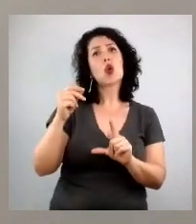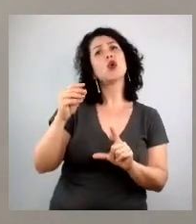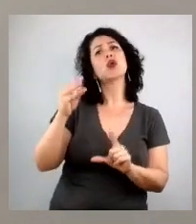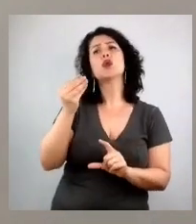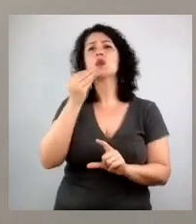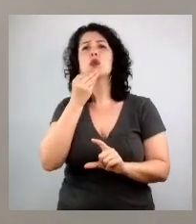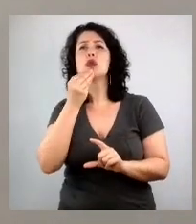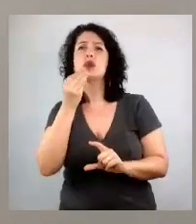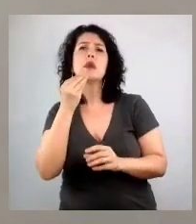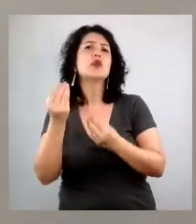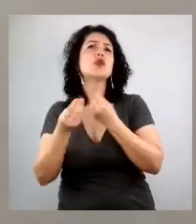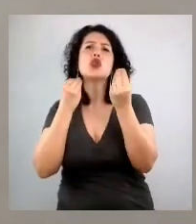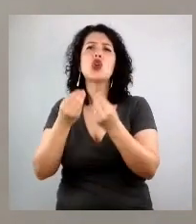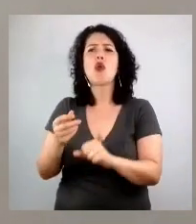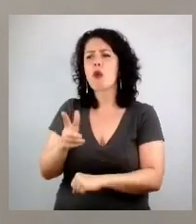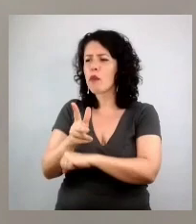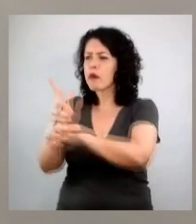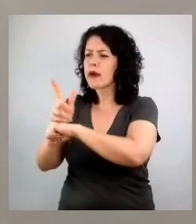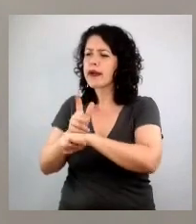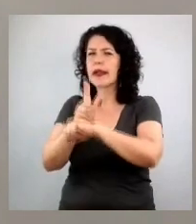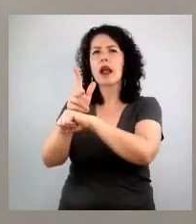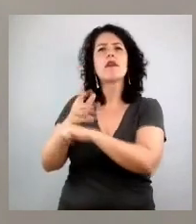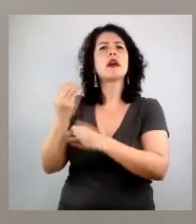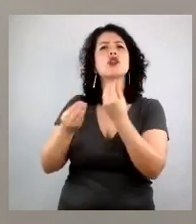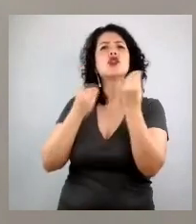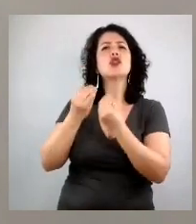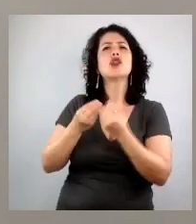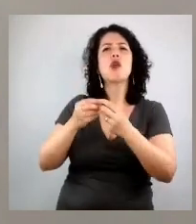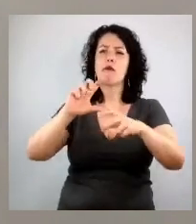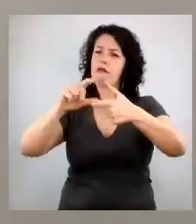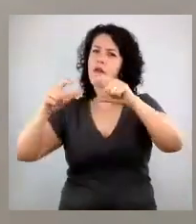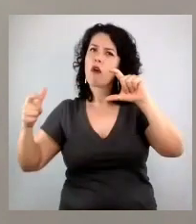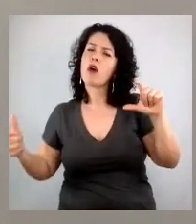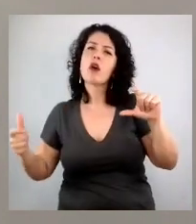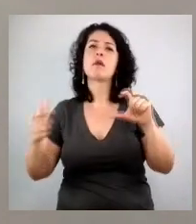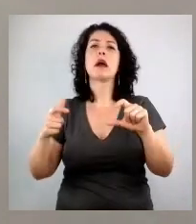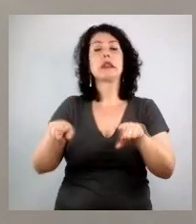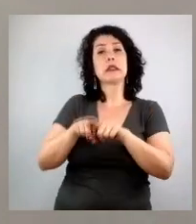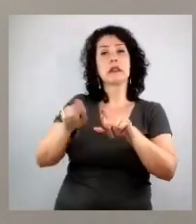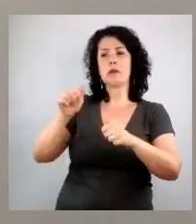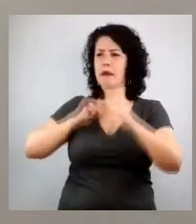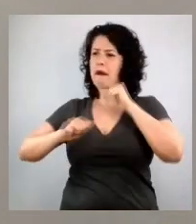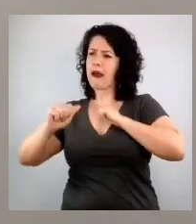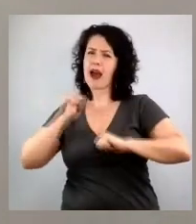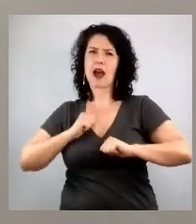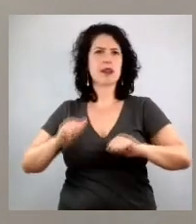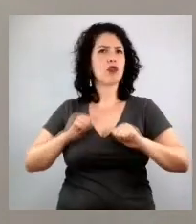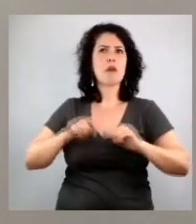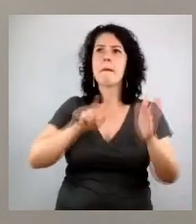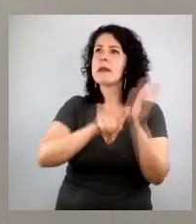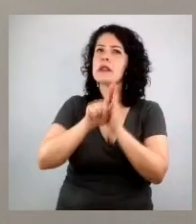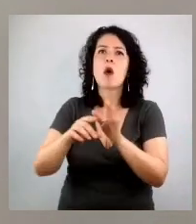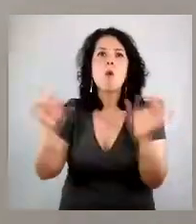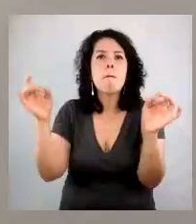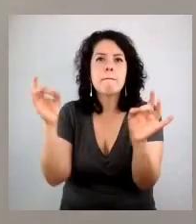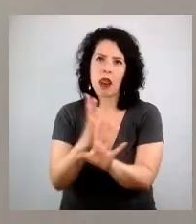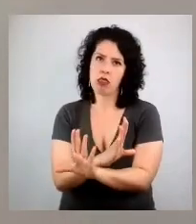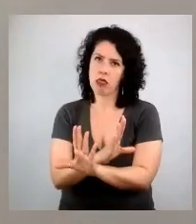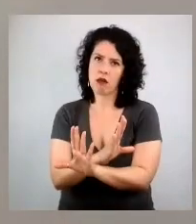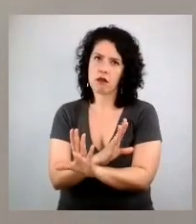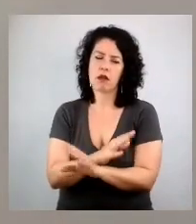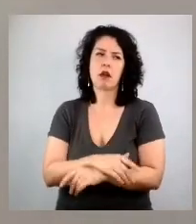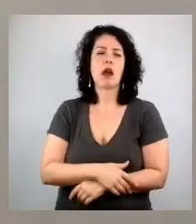gravado, possibilidade de formato, a sugestão de atores, enfim, uma pesquisa completona. E aí as pessoas ficaram super